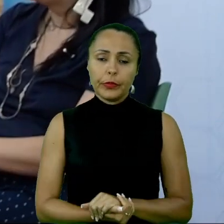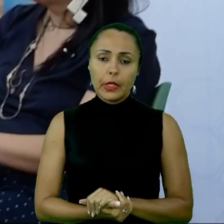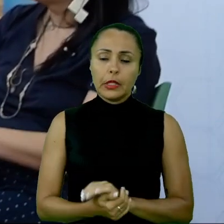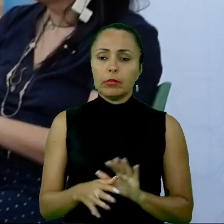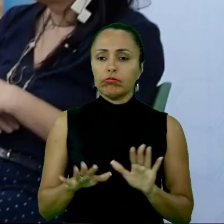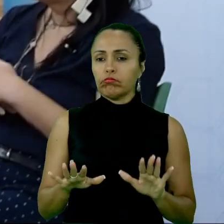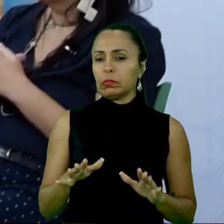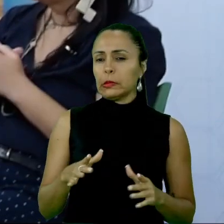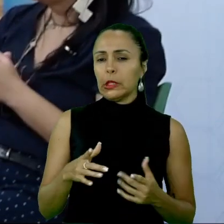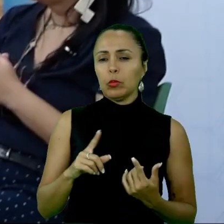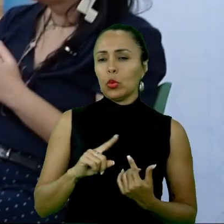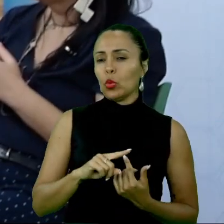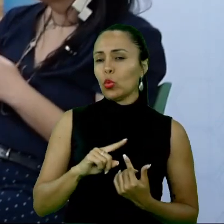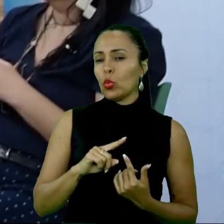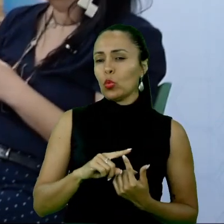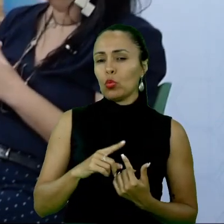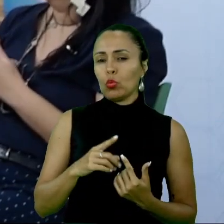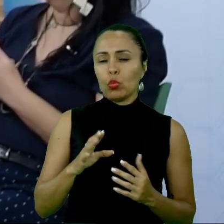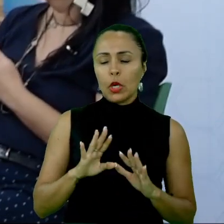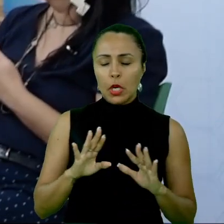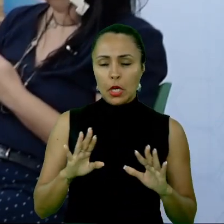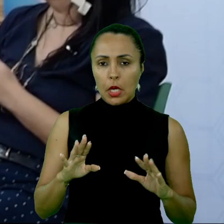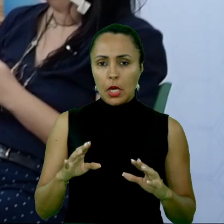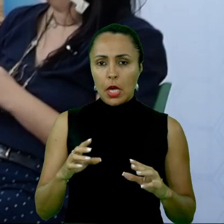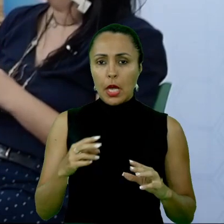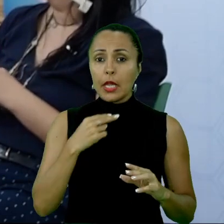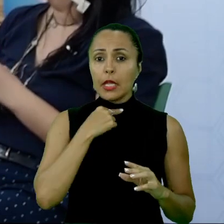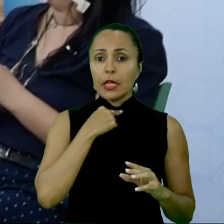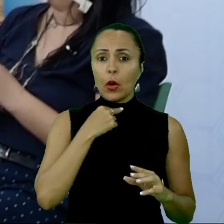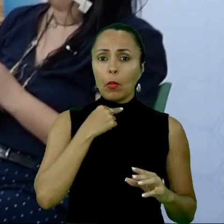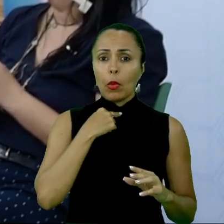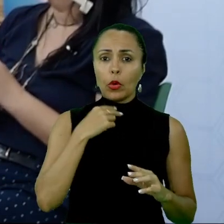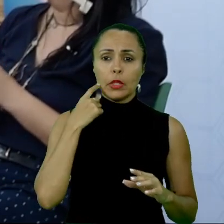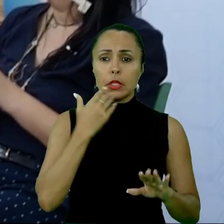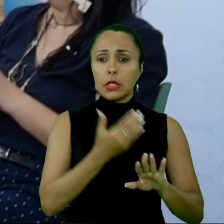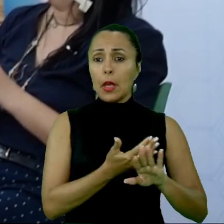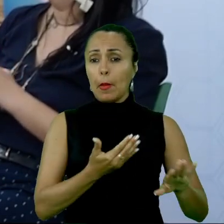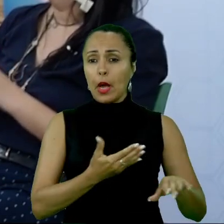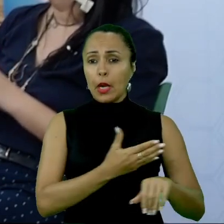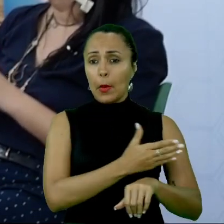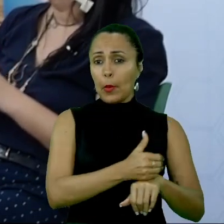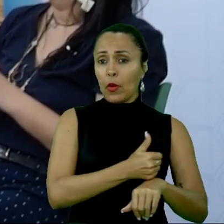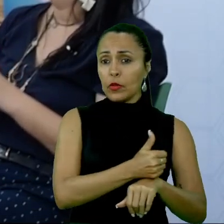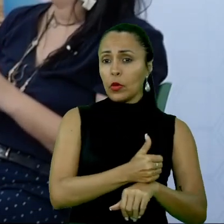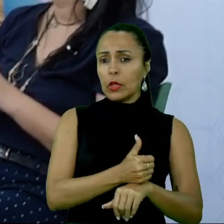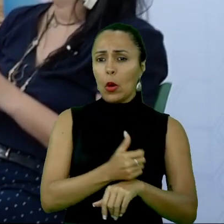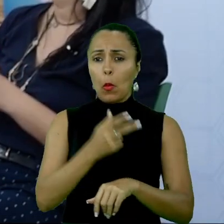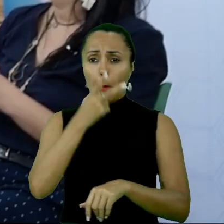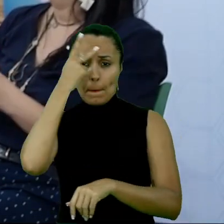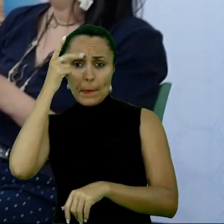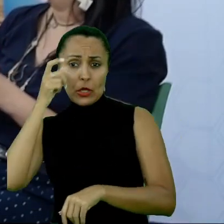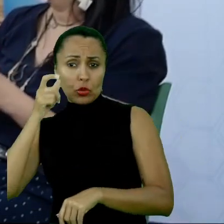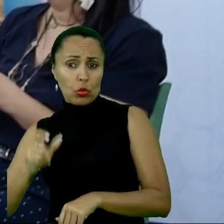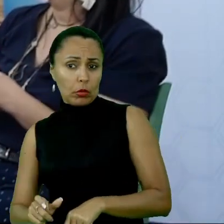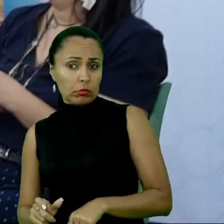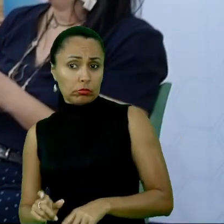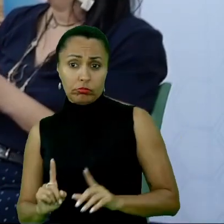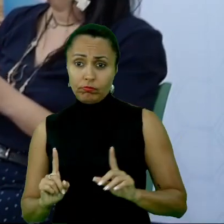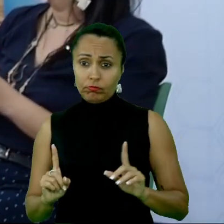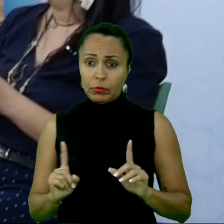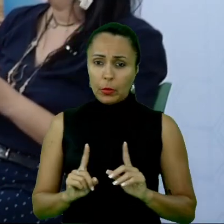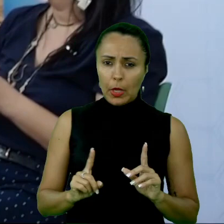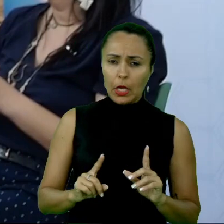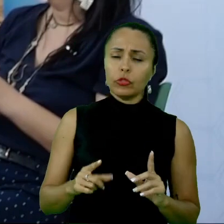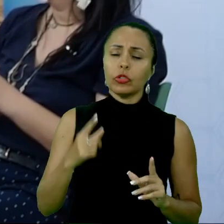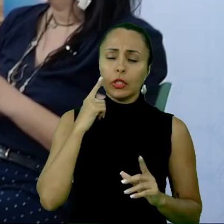assim... Não, a gente não pode separar também o profissional do pessoal. Eu acho que a gente está muito nesse lugar